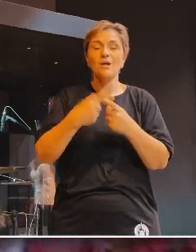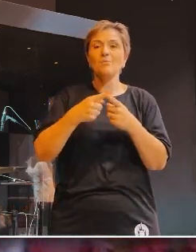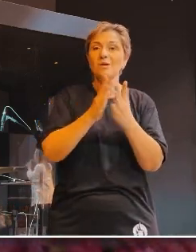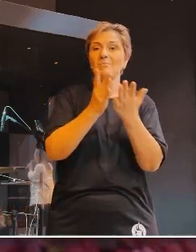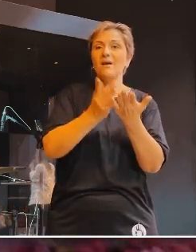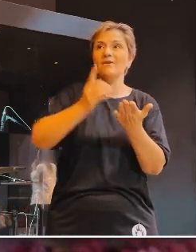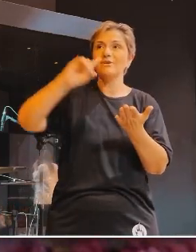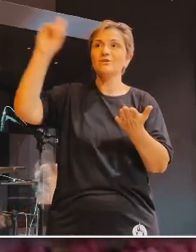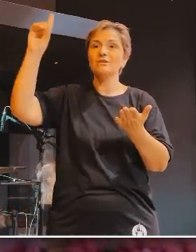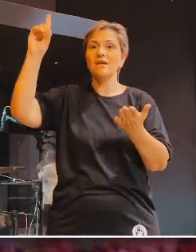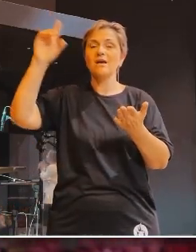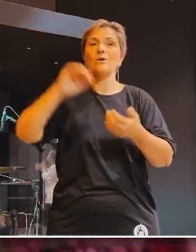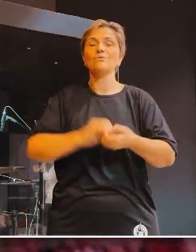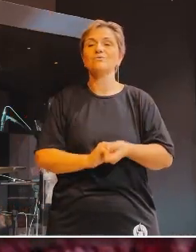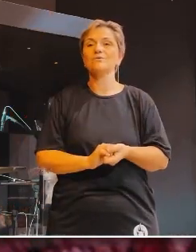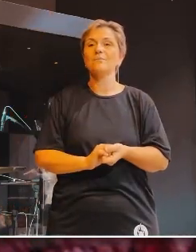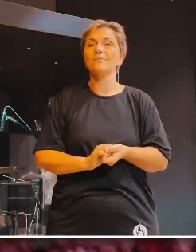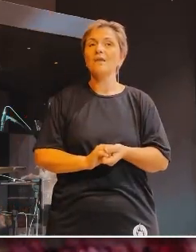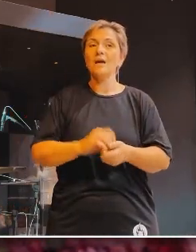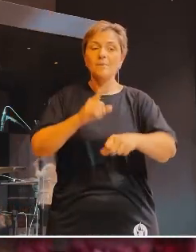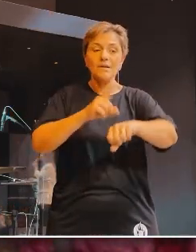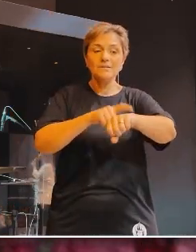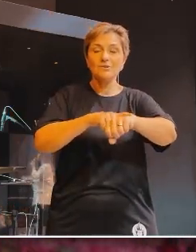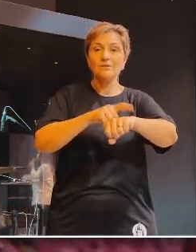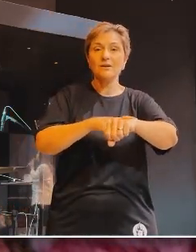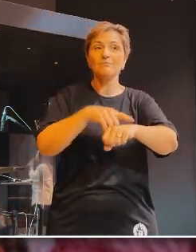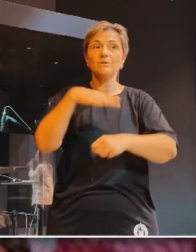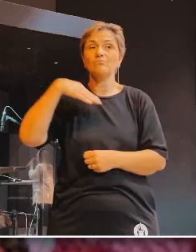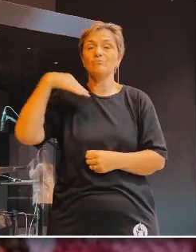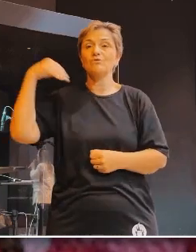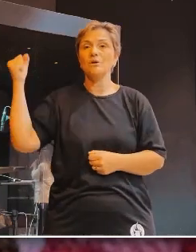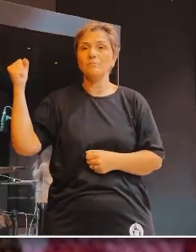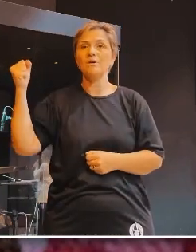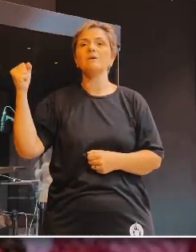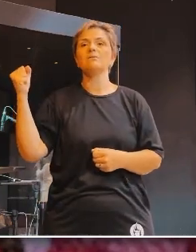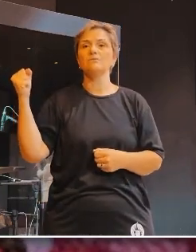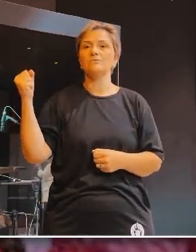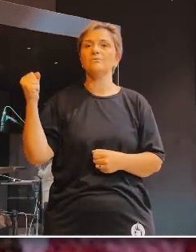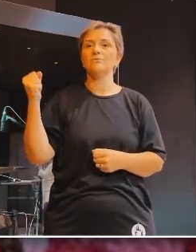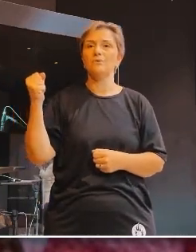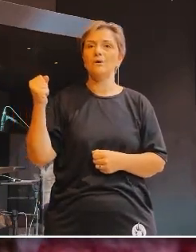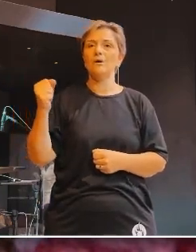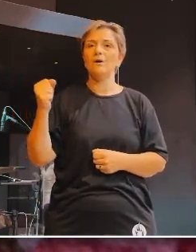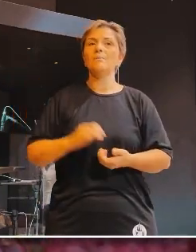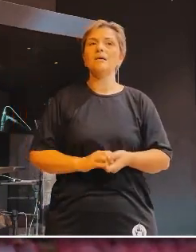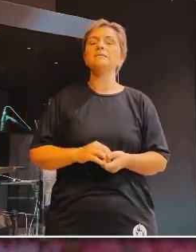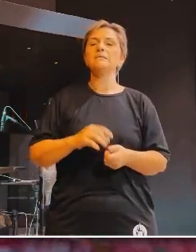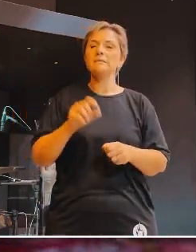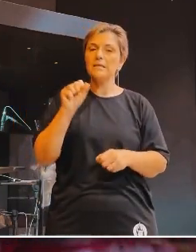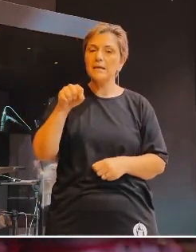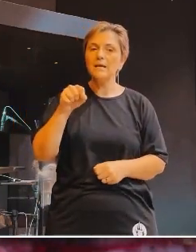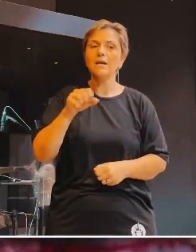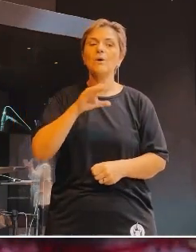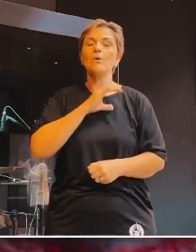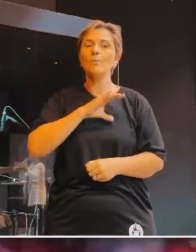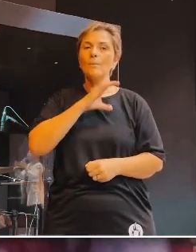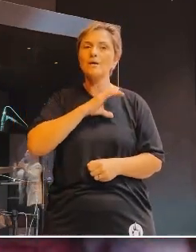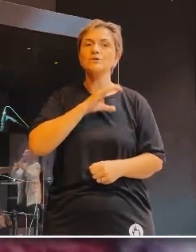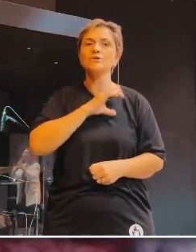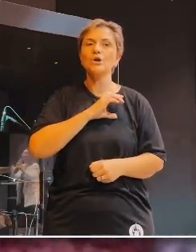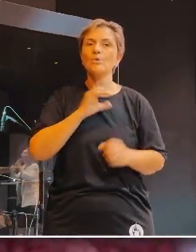é atemporal. E para esse tempo o Senhor está nos chamando para sermos sim compassivos, cheios